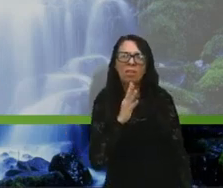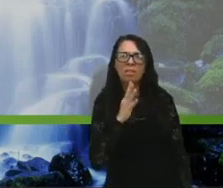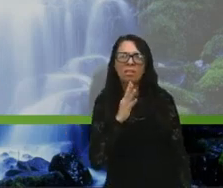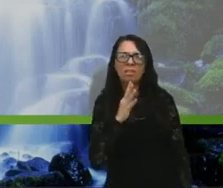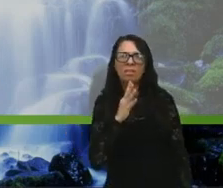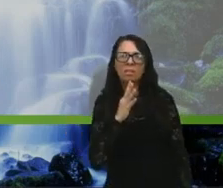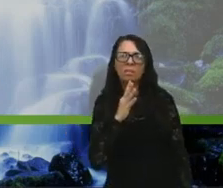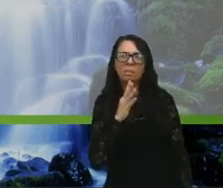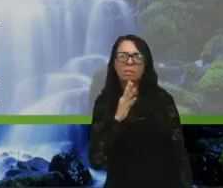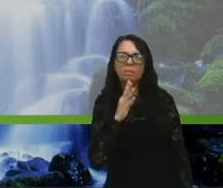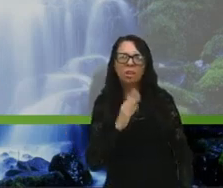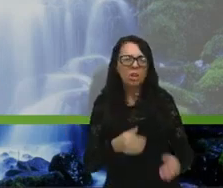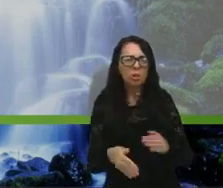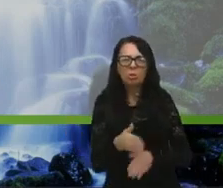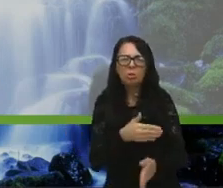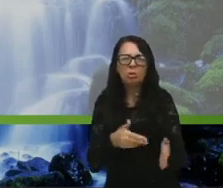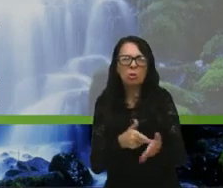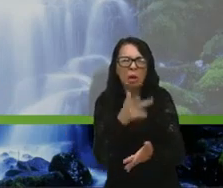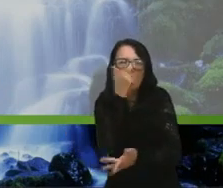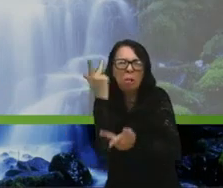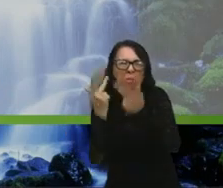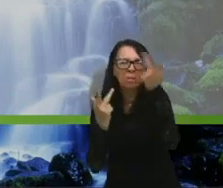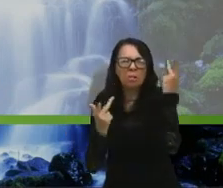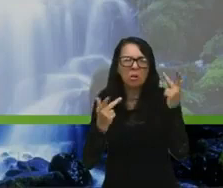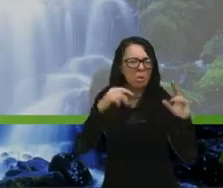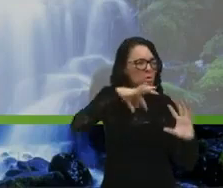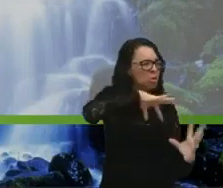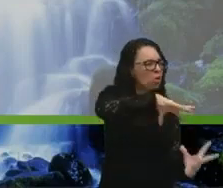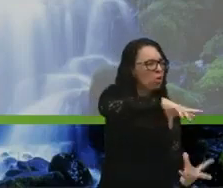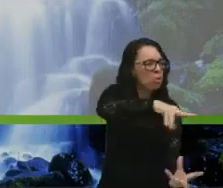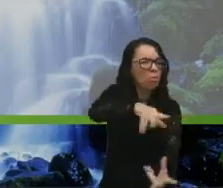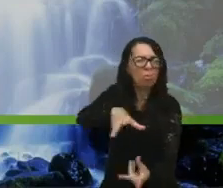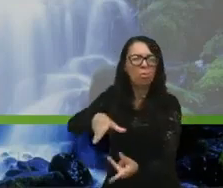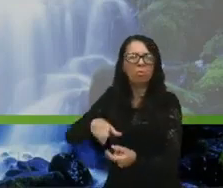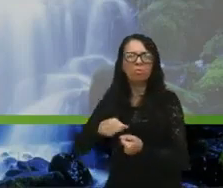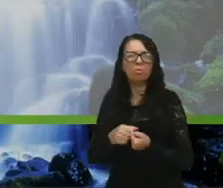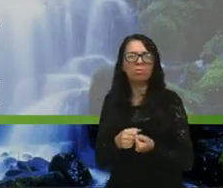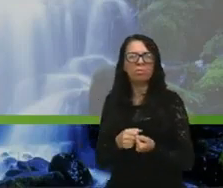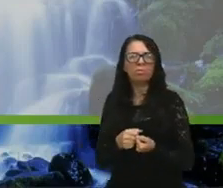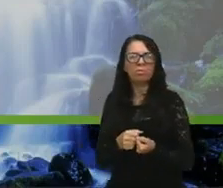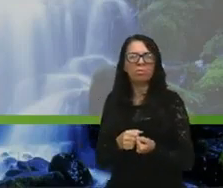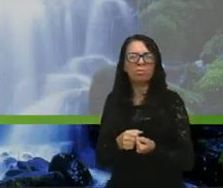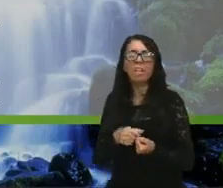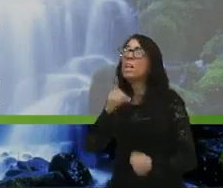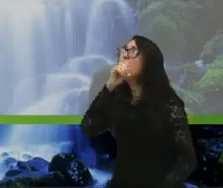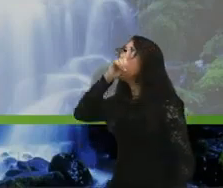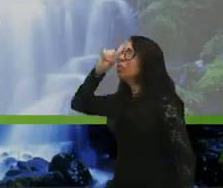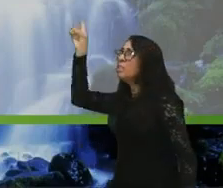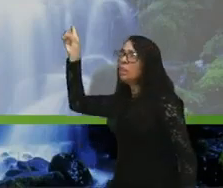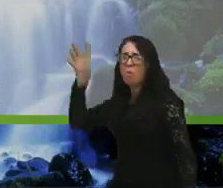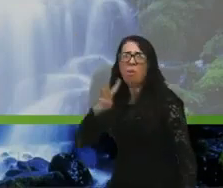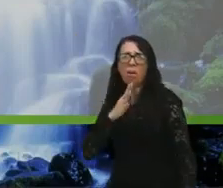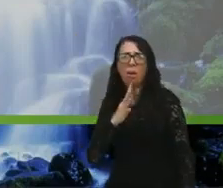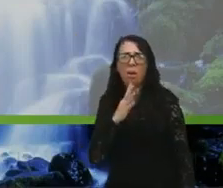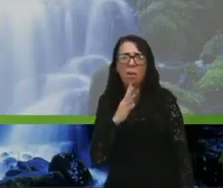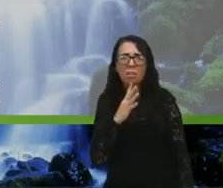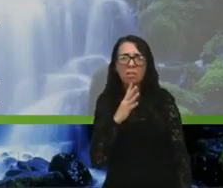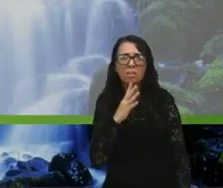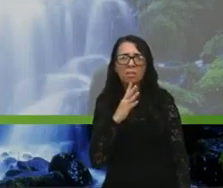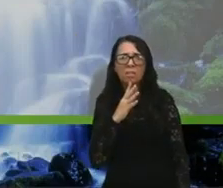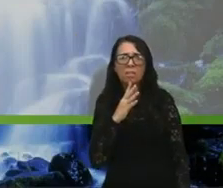não tem, quem tem dificuldades de rendimento. Deus conhece, Deus